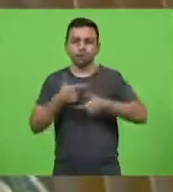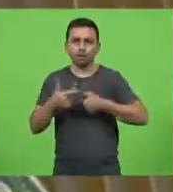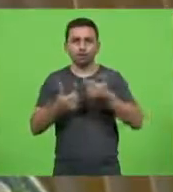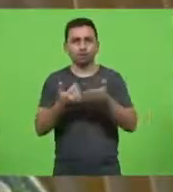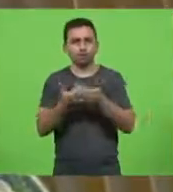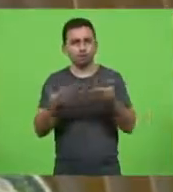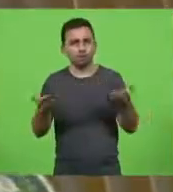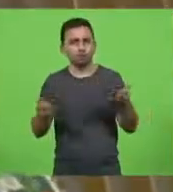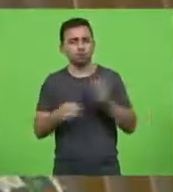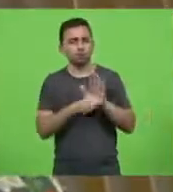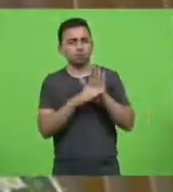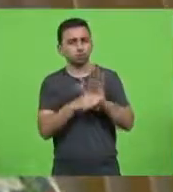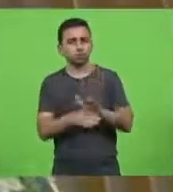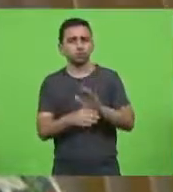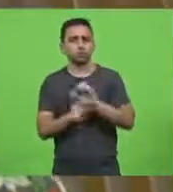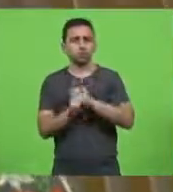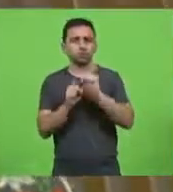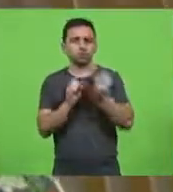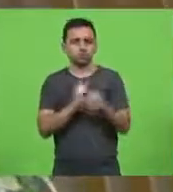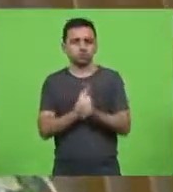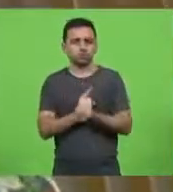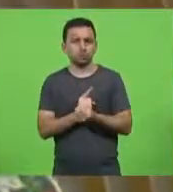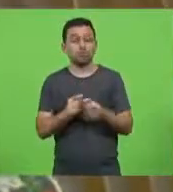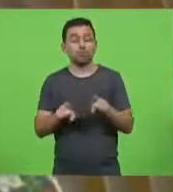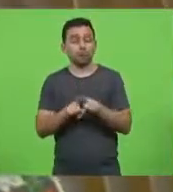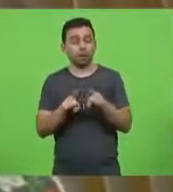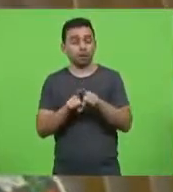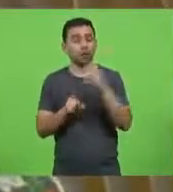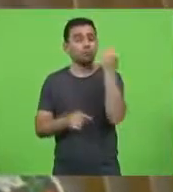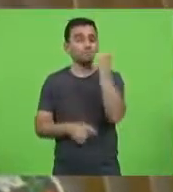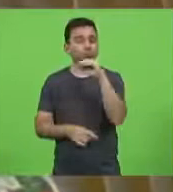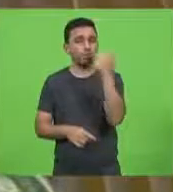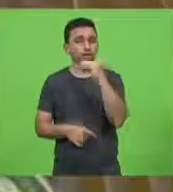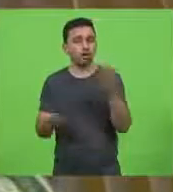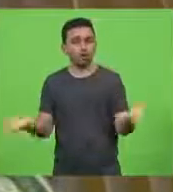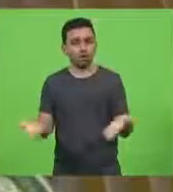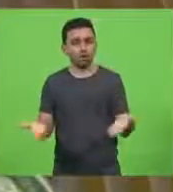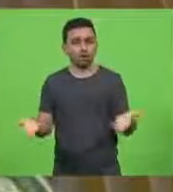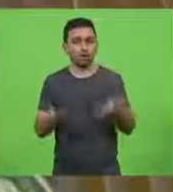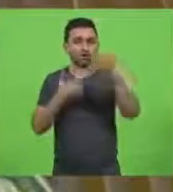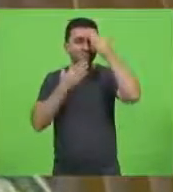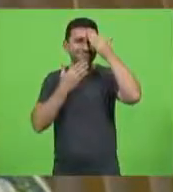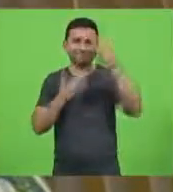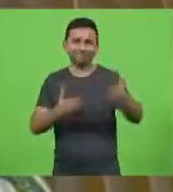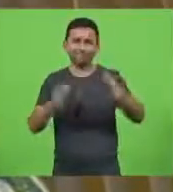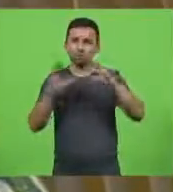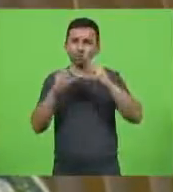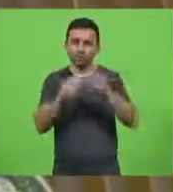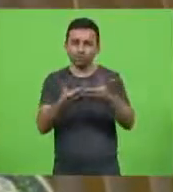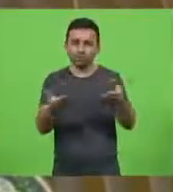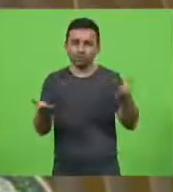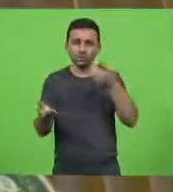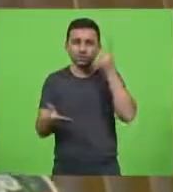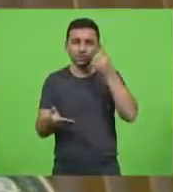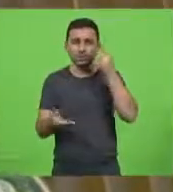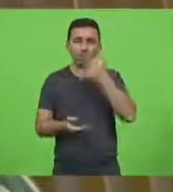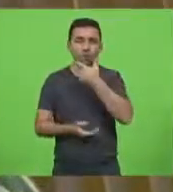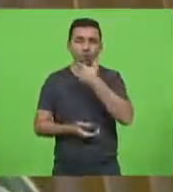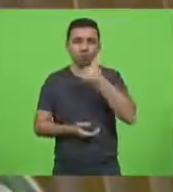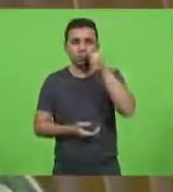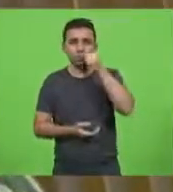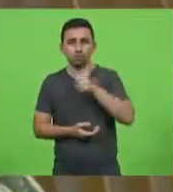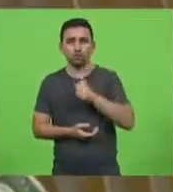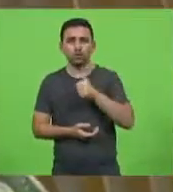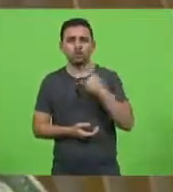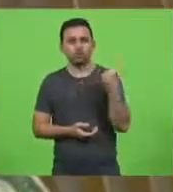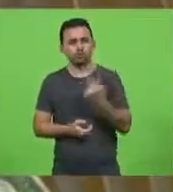da sociedade. Quero aqui aproveitar também, né, para agradecer a todos os senhores e senhoras deputados, né. A gente